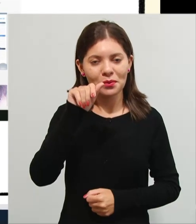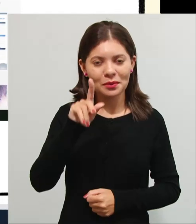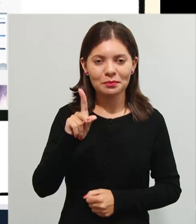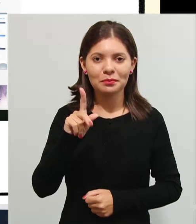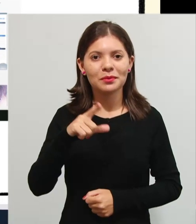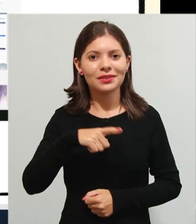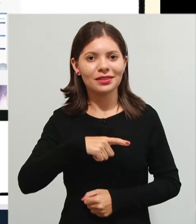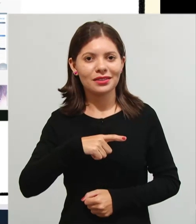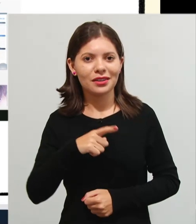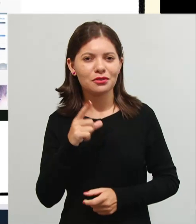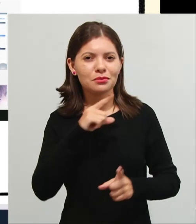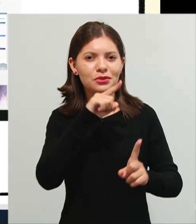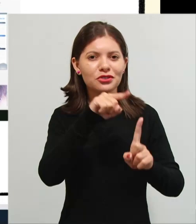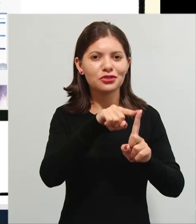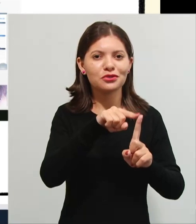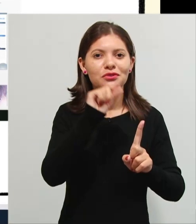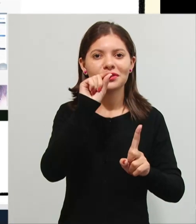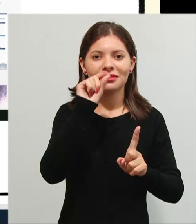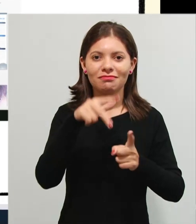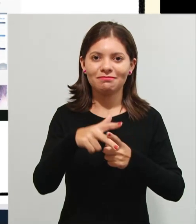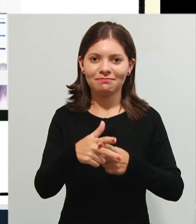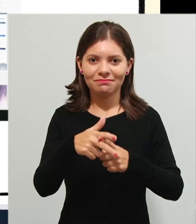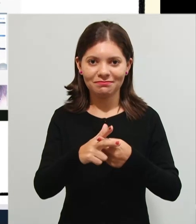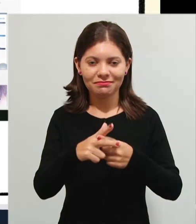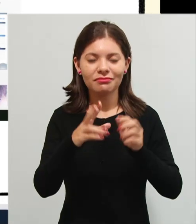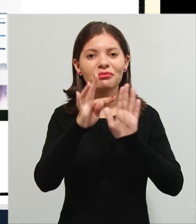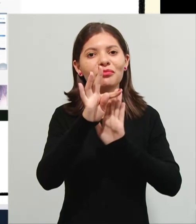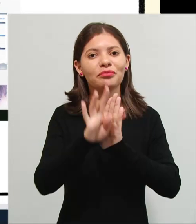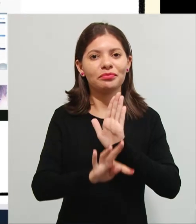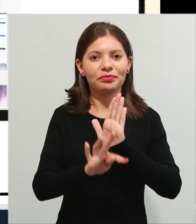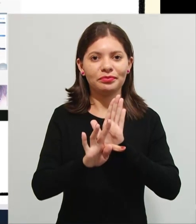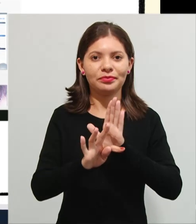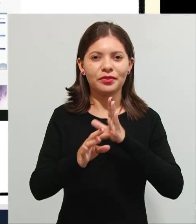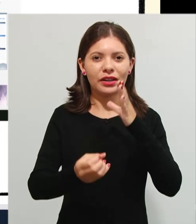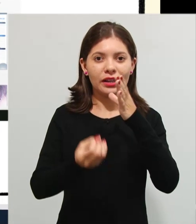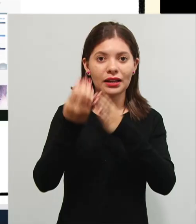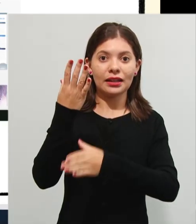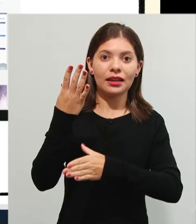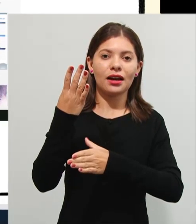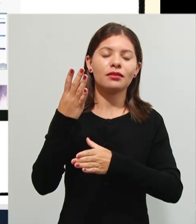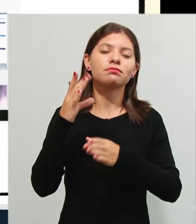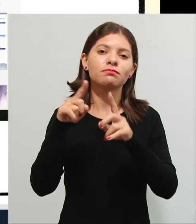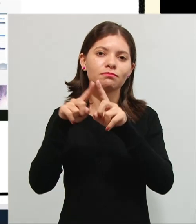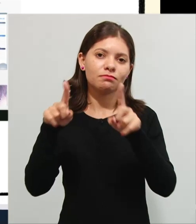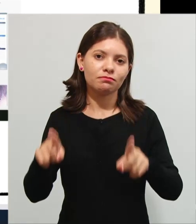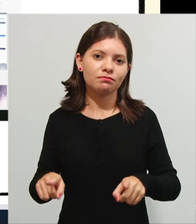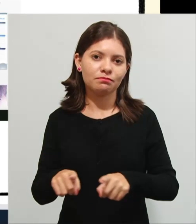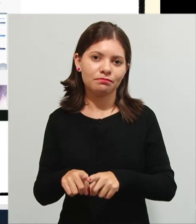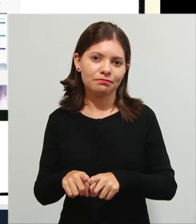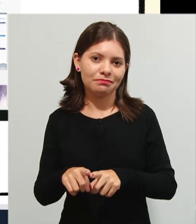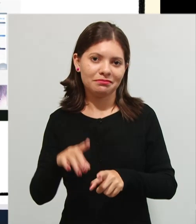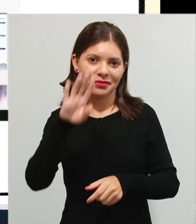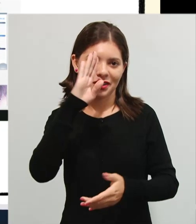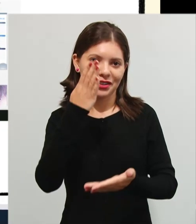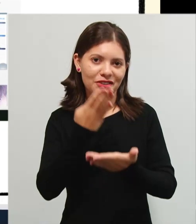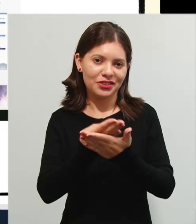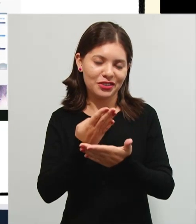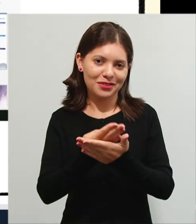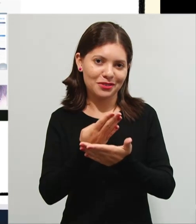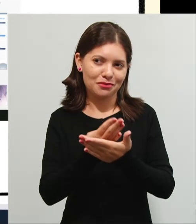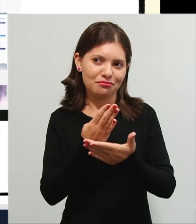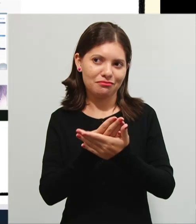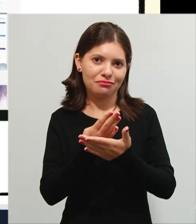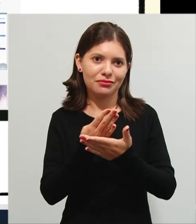dizer que o Word, né, é um aplicativo que tem como função